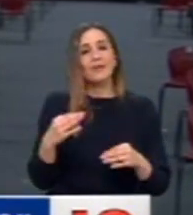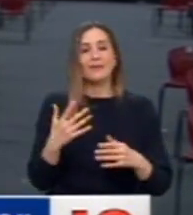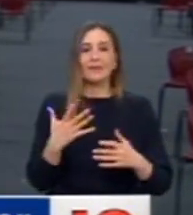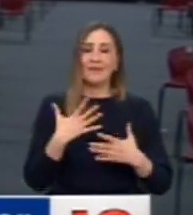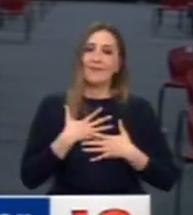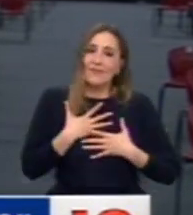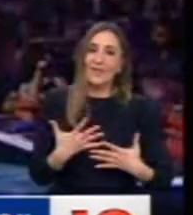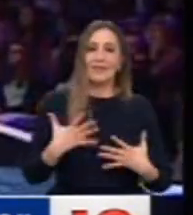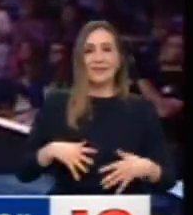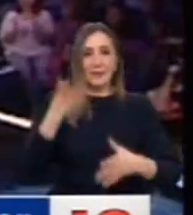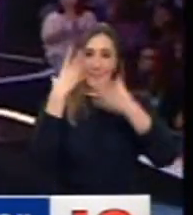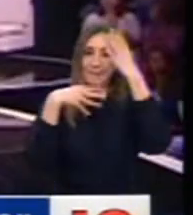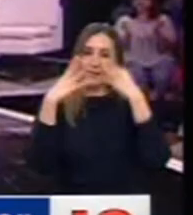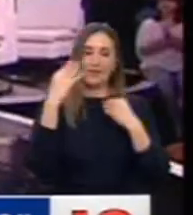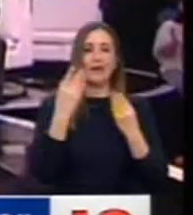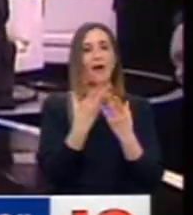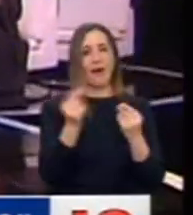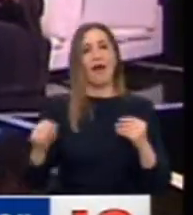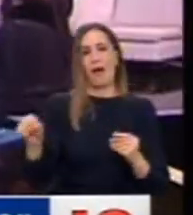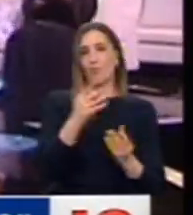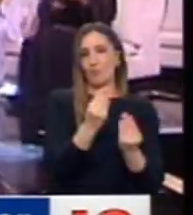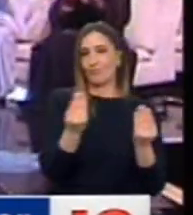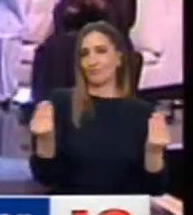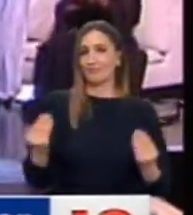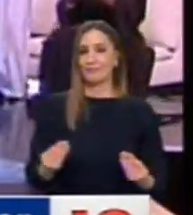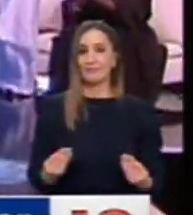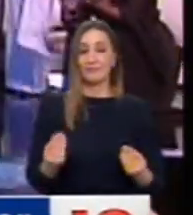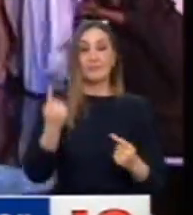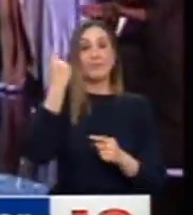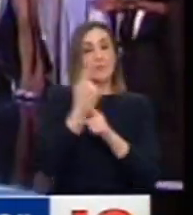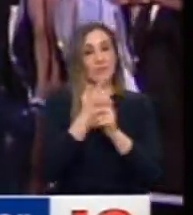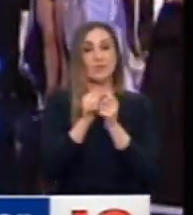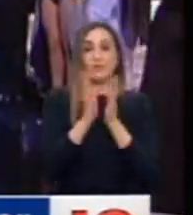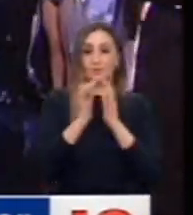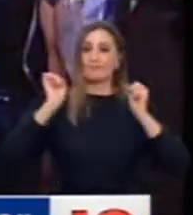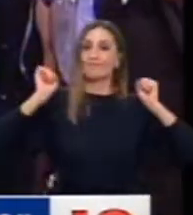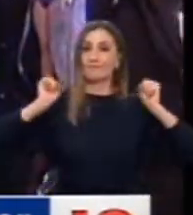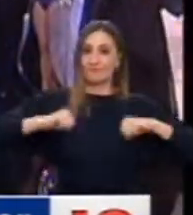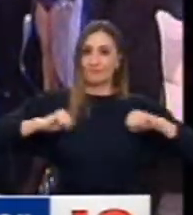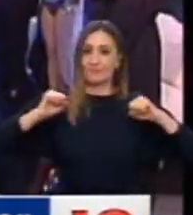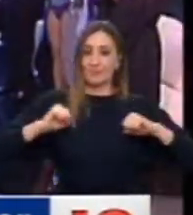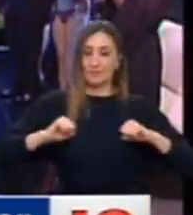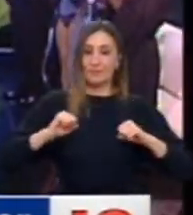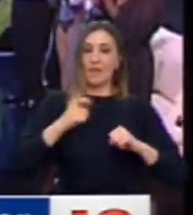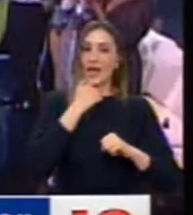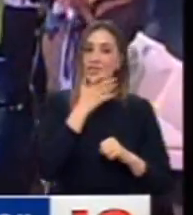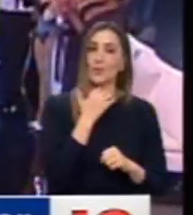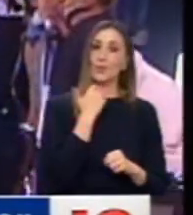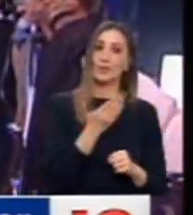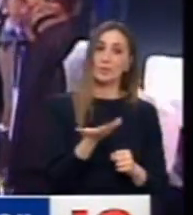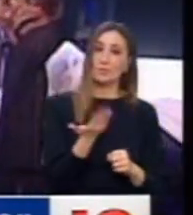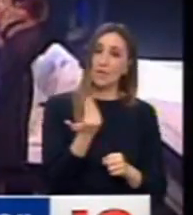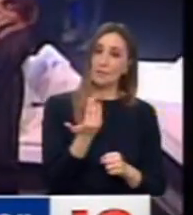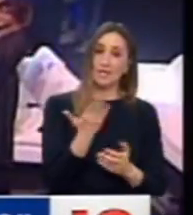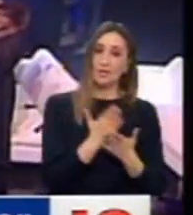de querer fazer e de querer aprender. Eu acho que há muito ainda. E numa coisa todos estão de acordo: só o talento não